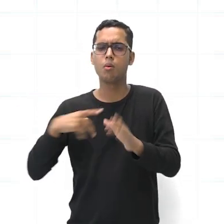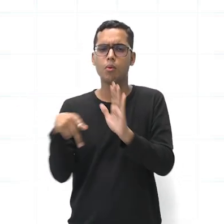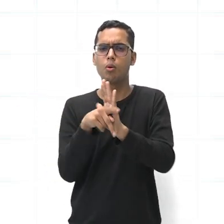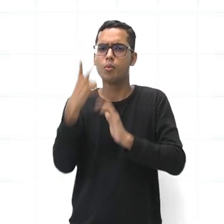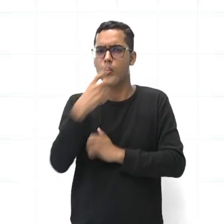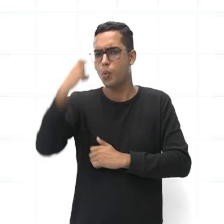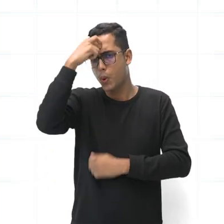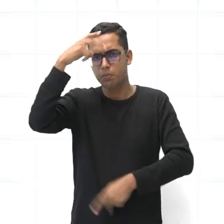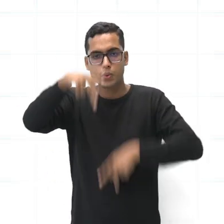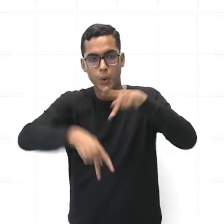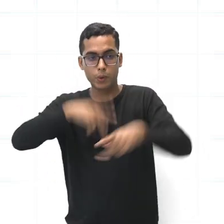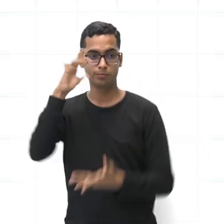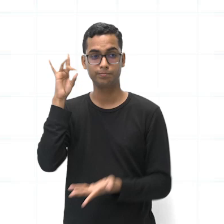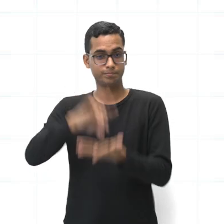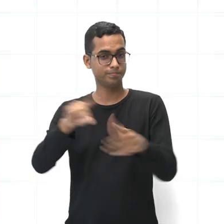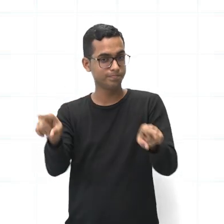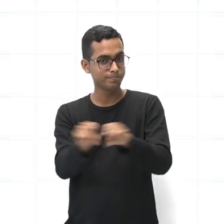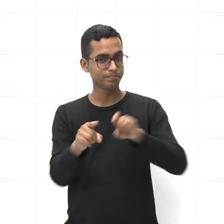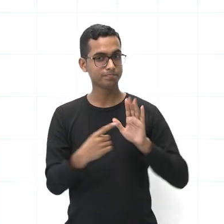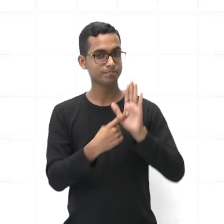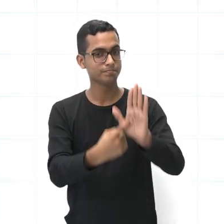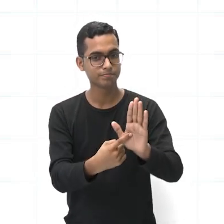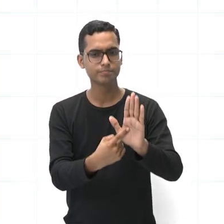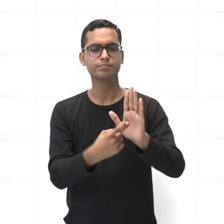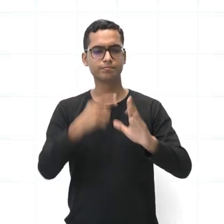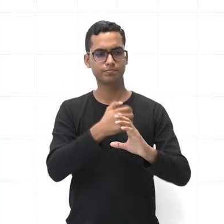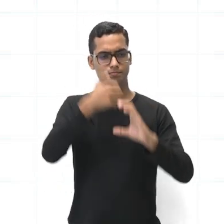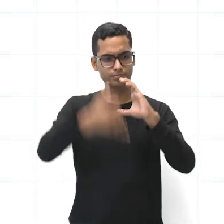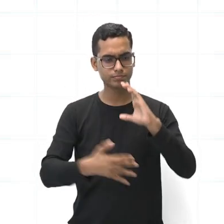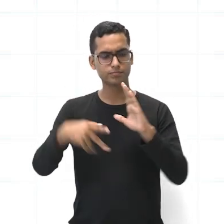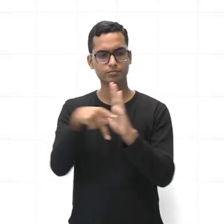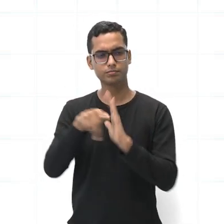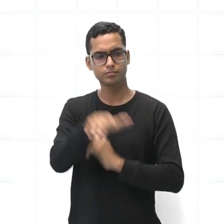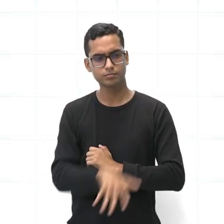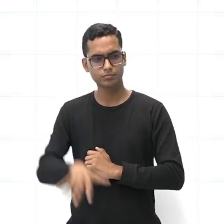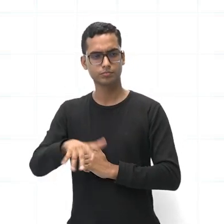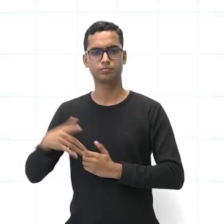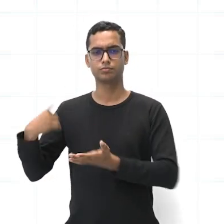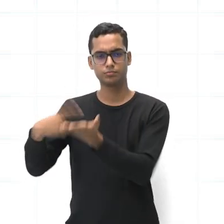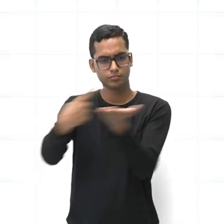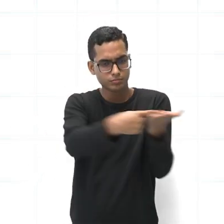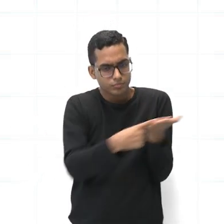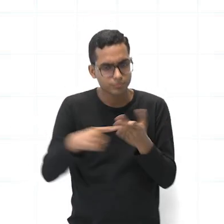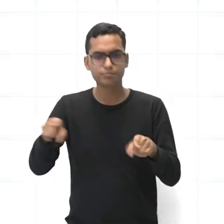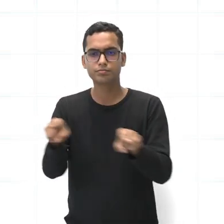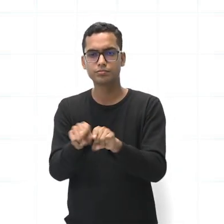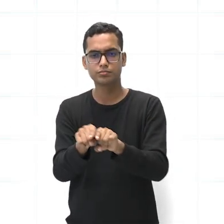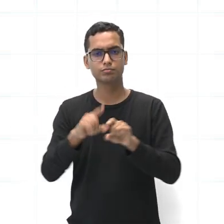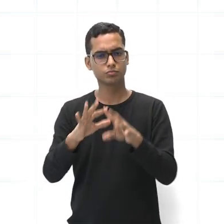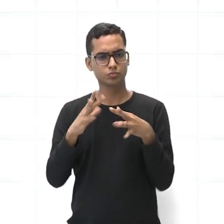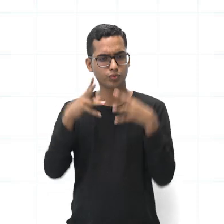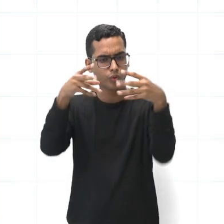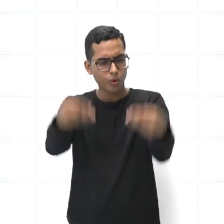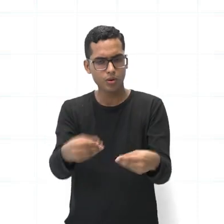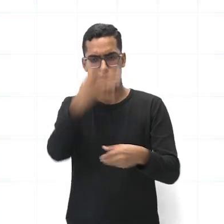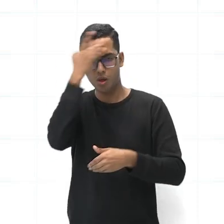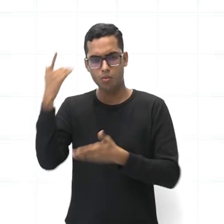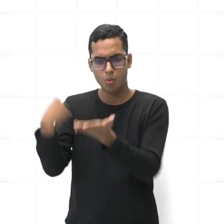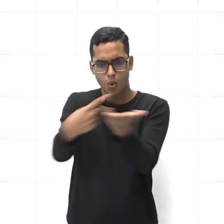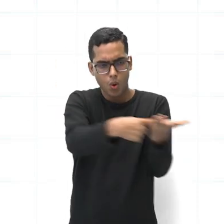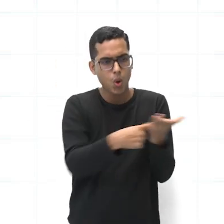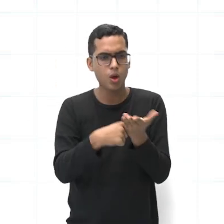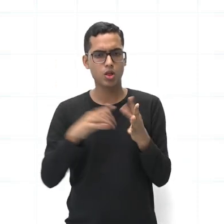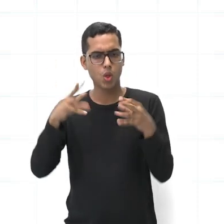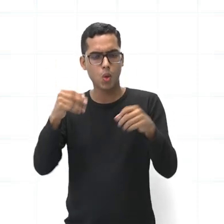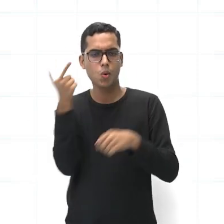popular, mas apresentam também aspectos característicos dos jogos cooperativos, onde todo mundo coopera e